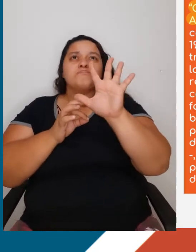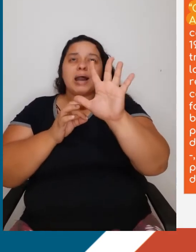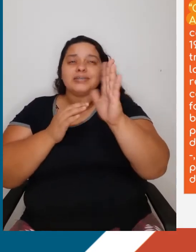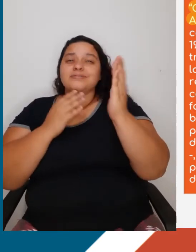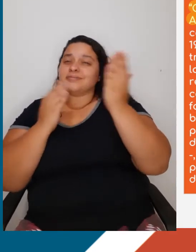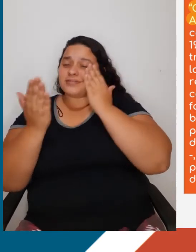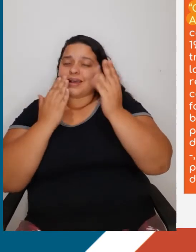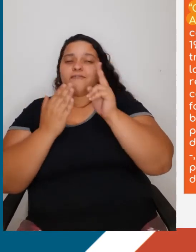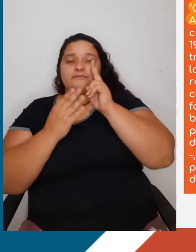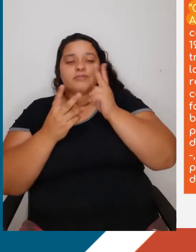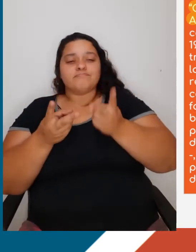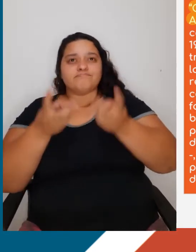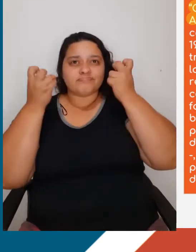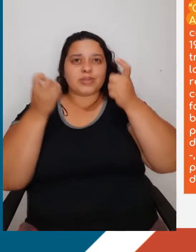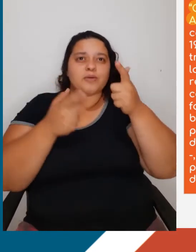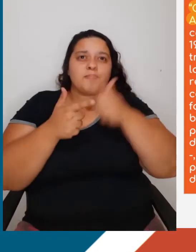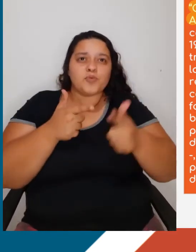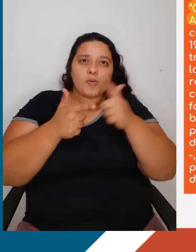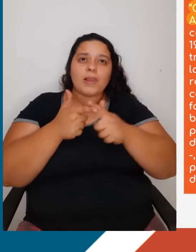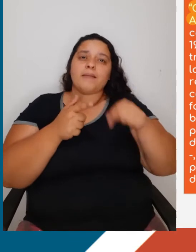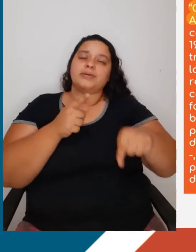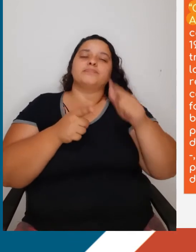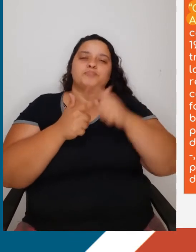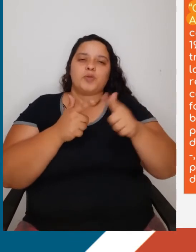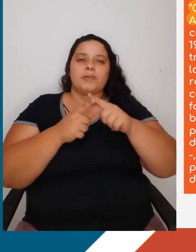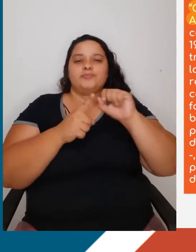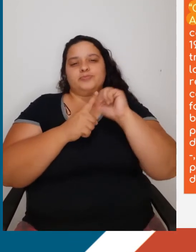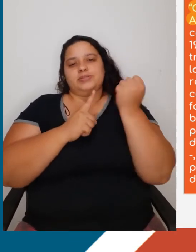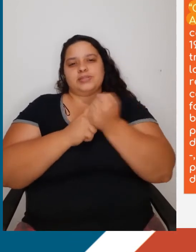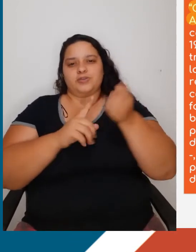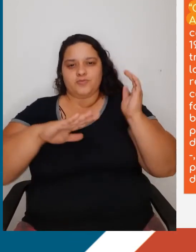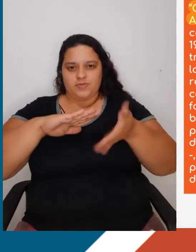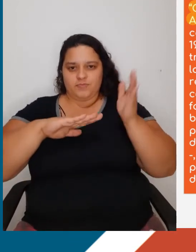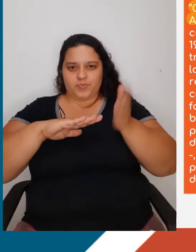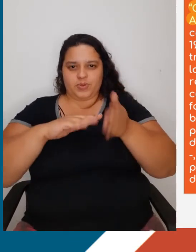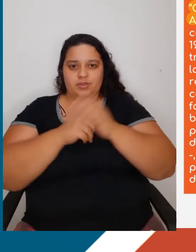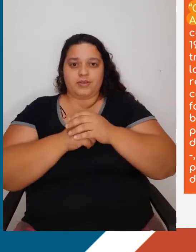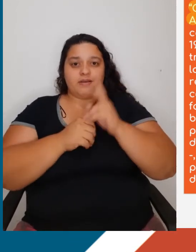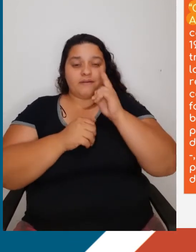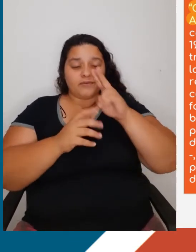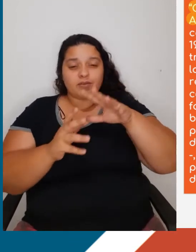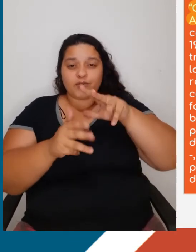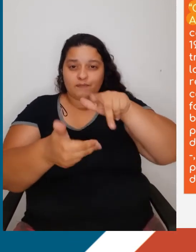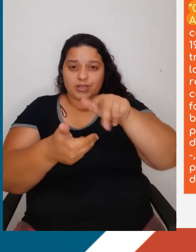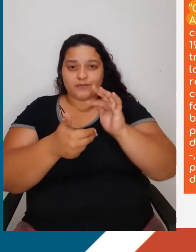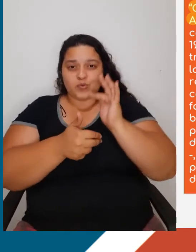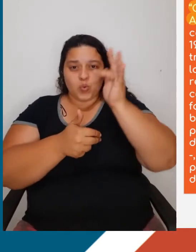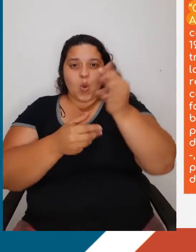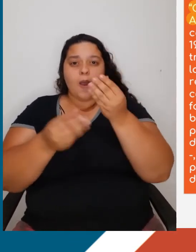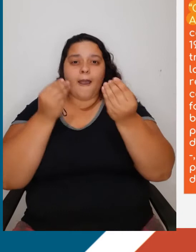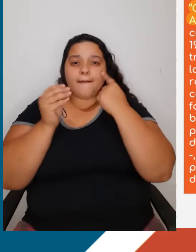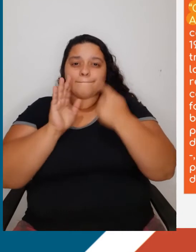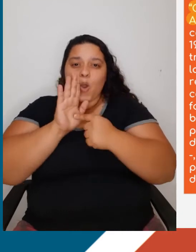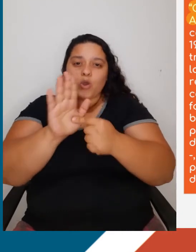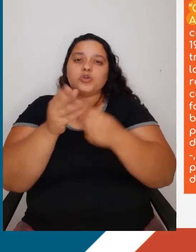comparações equiparam os problemas apresentados no livro aos problemas da sociedade contemporânea. Tratar de universos futuristas, mostrando